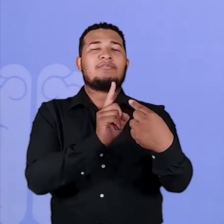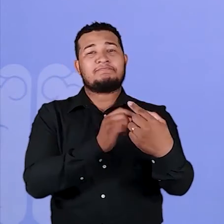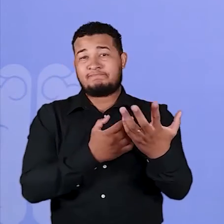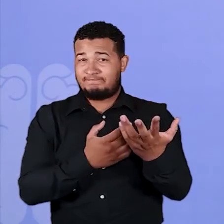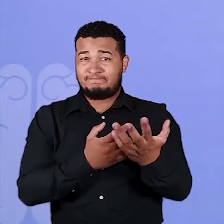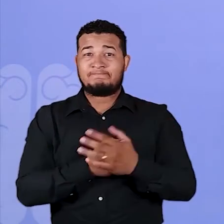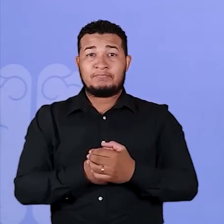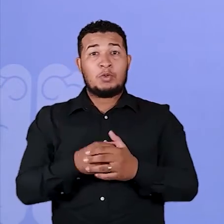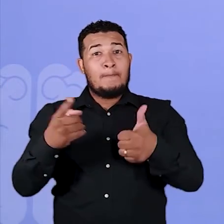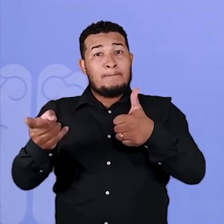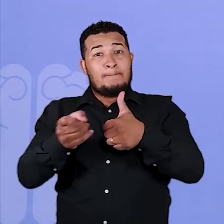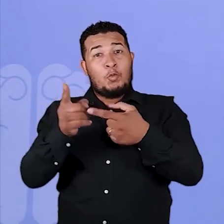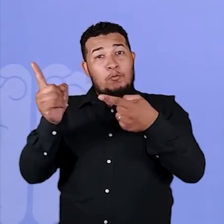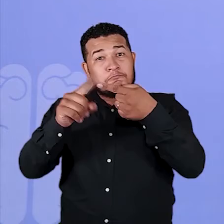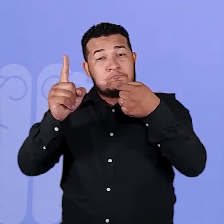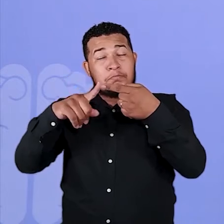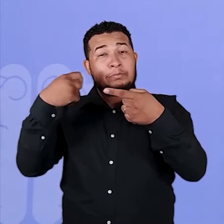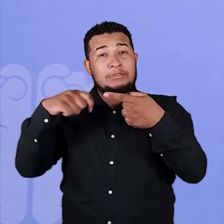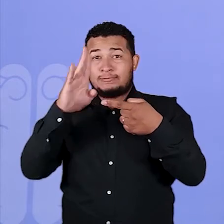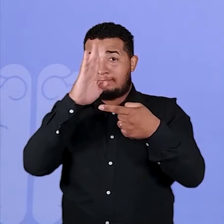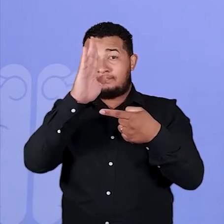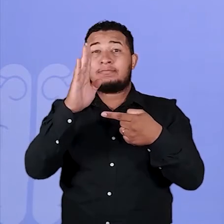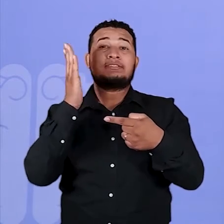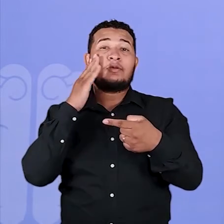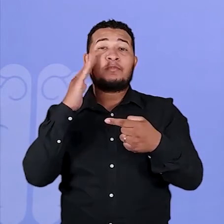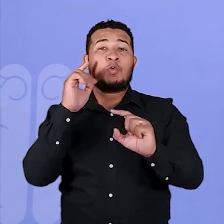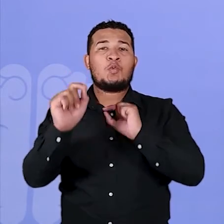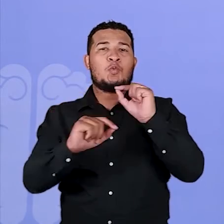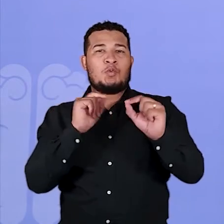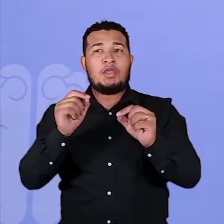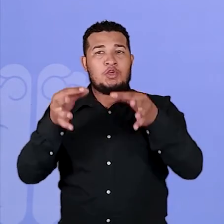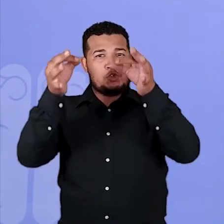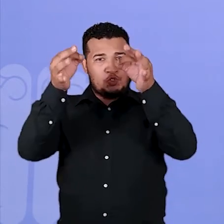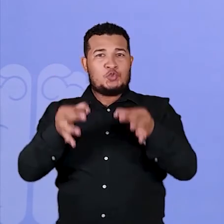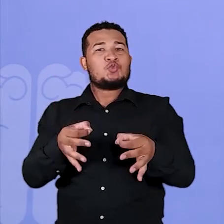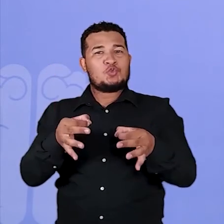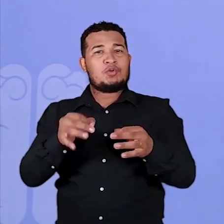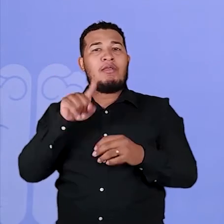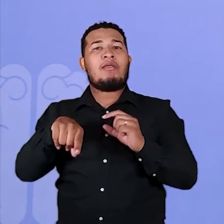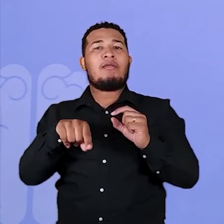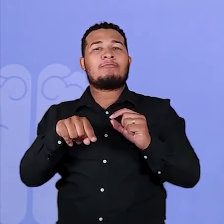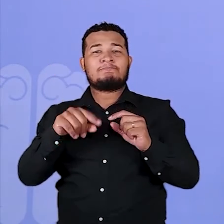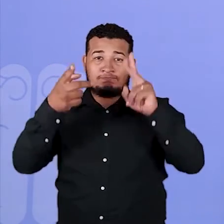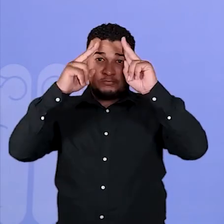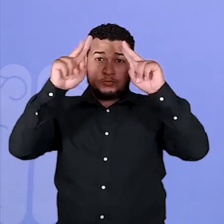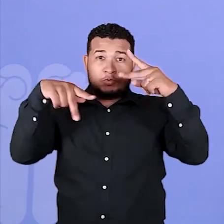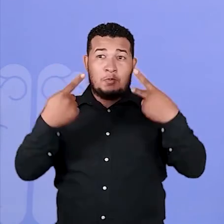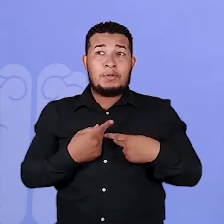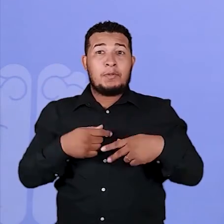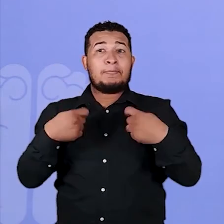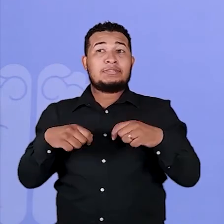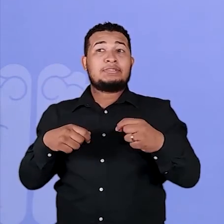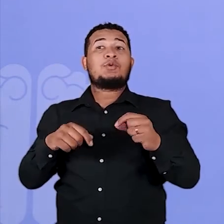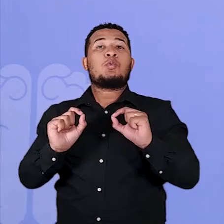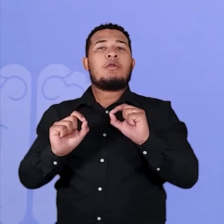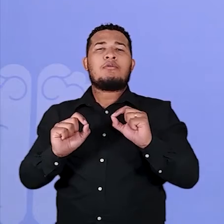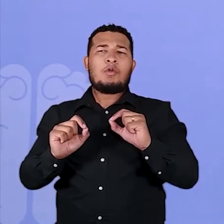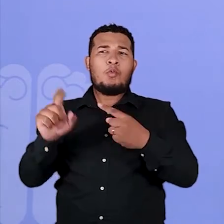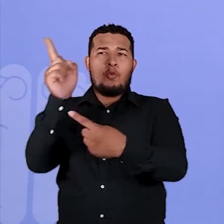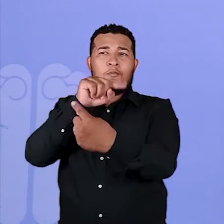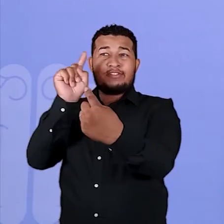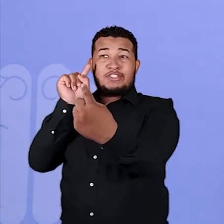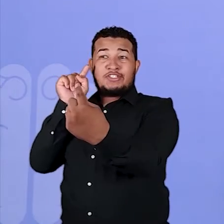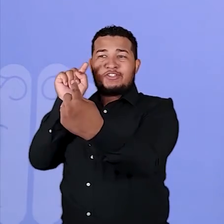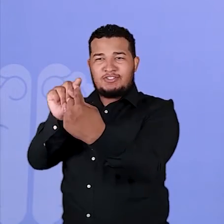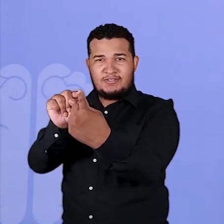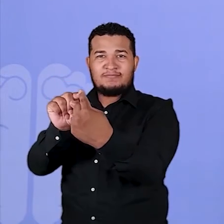primeiro item que deve ser levado em consideração para uma ação ser considerada justa é que o ser humano tem que ser tratado como uma